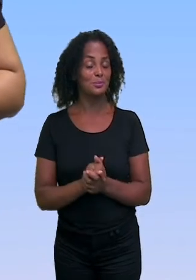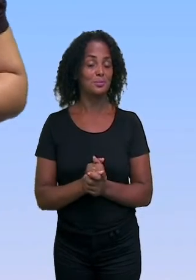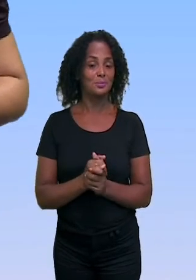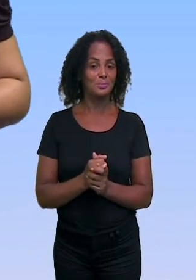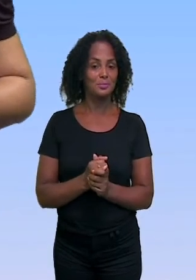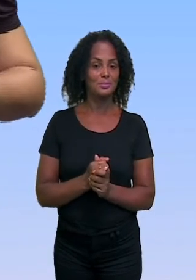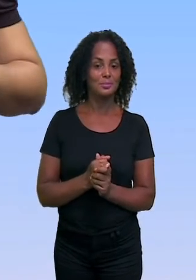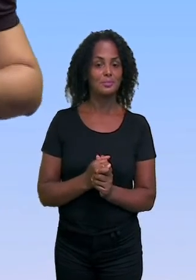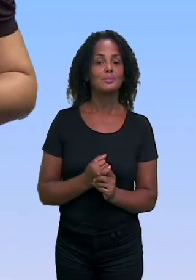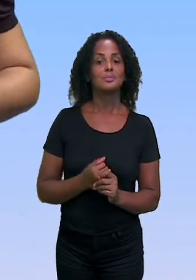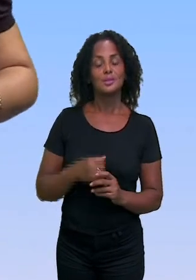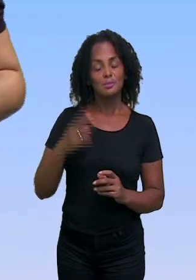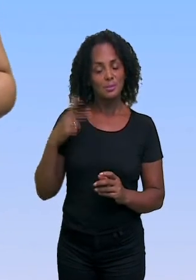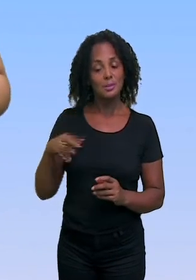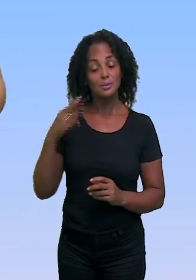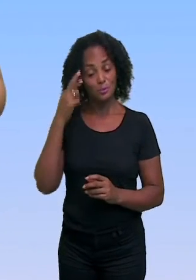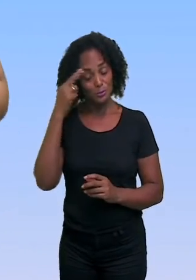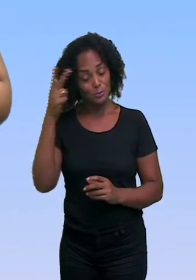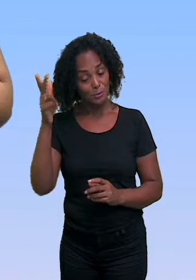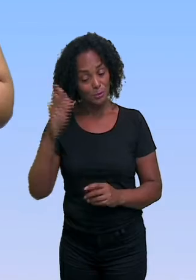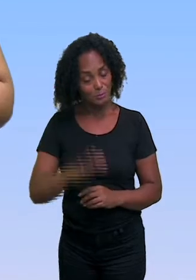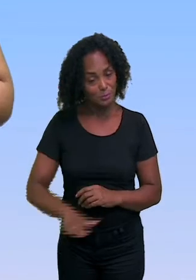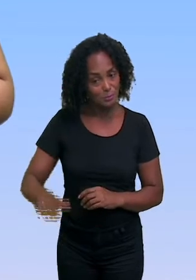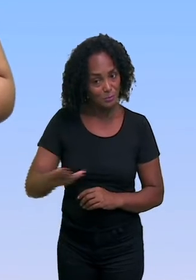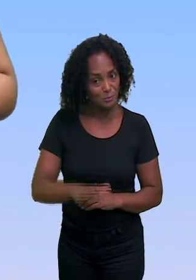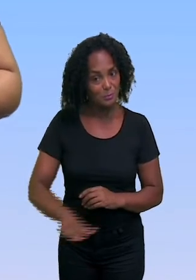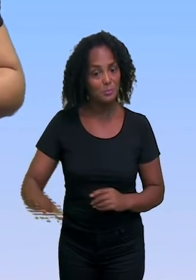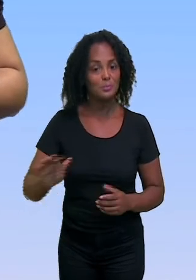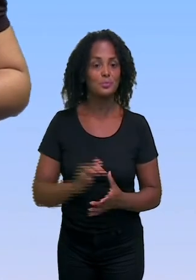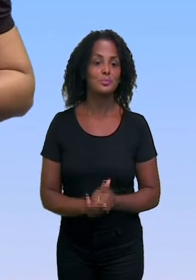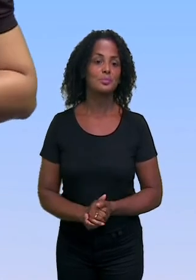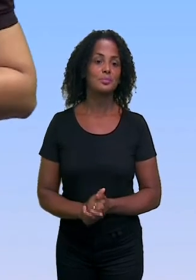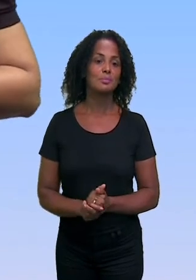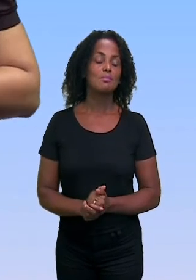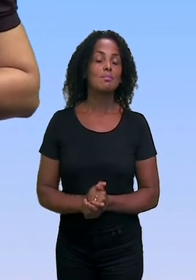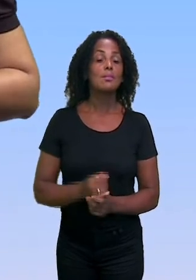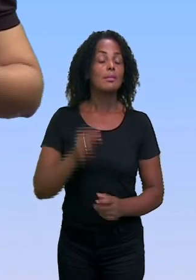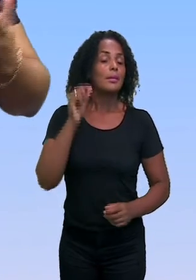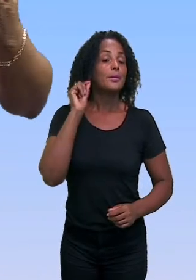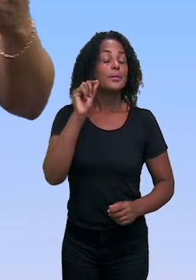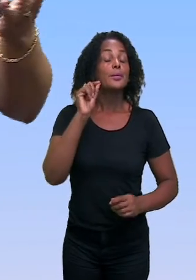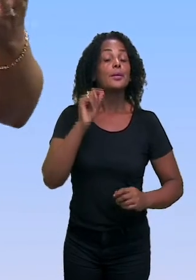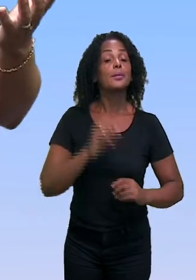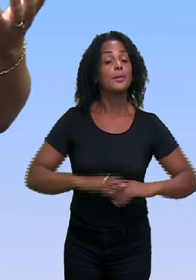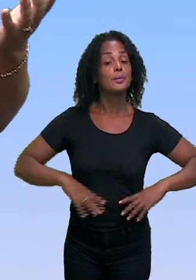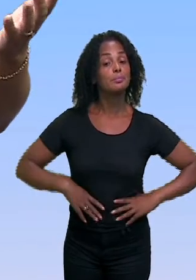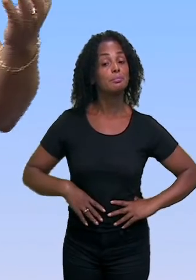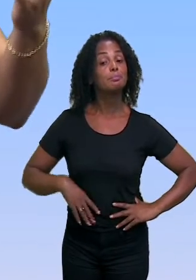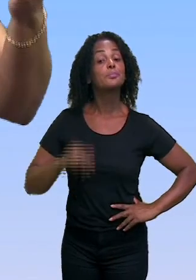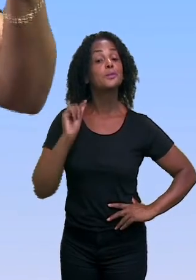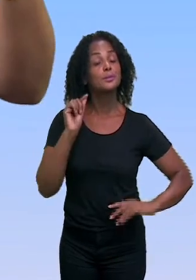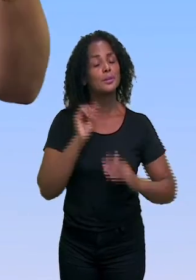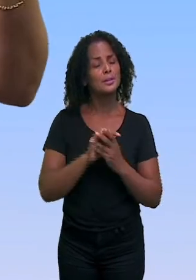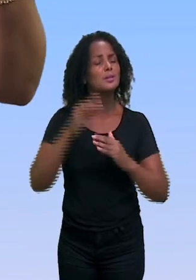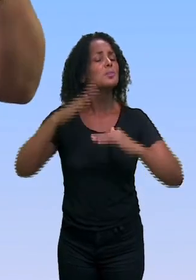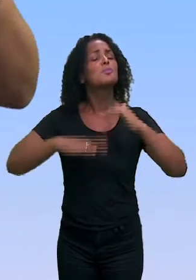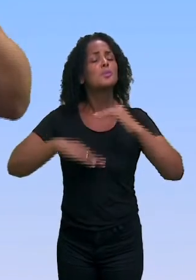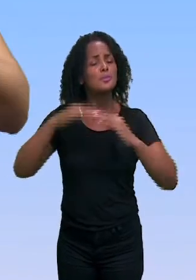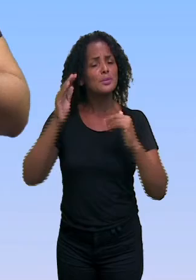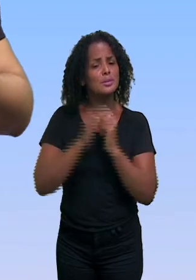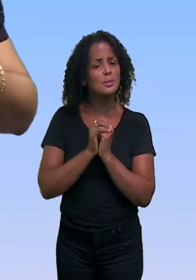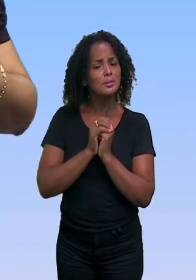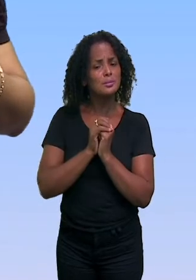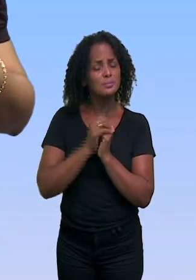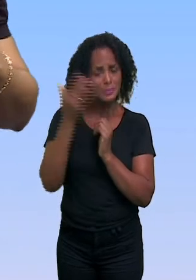comigo vamos continuar nesse sonho na Mary Ah e quem é essa garota aí né Que profissão é